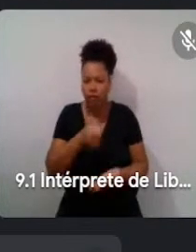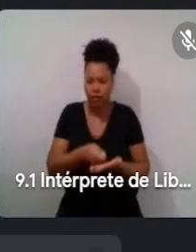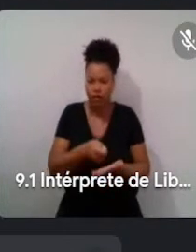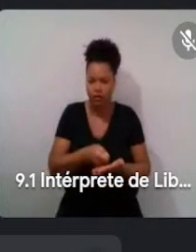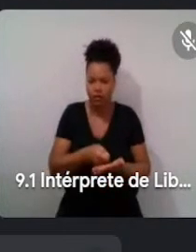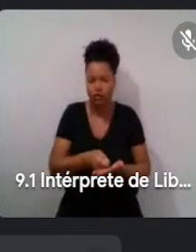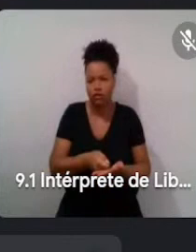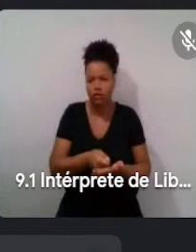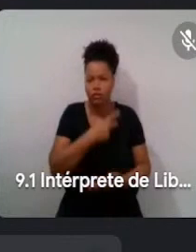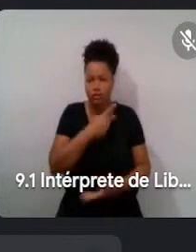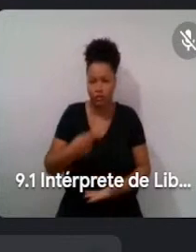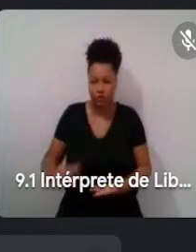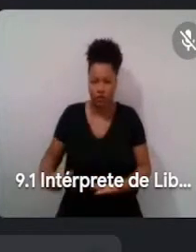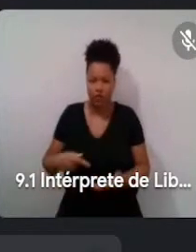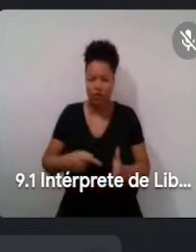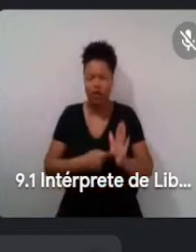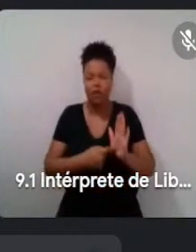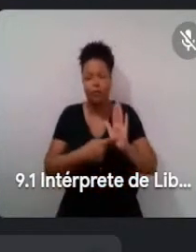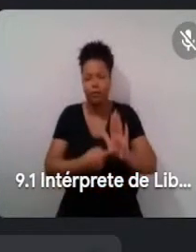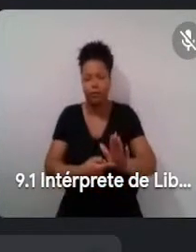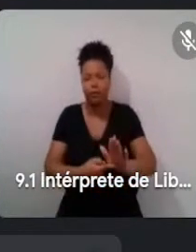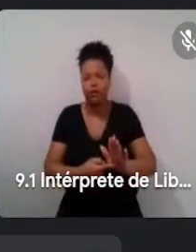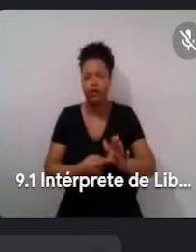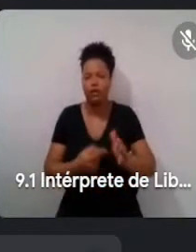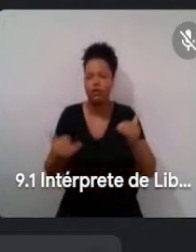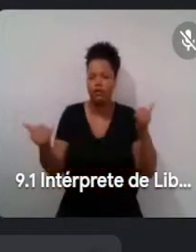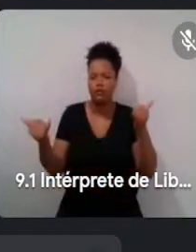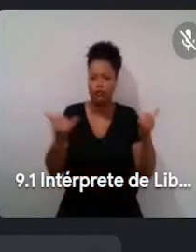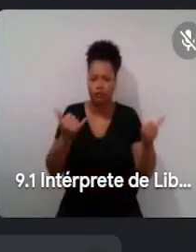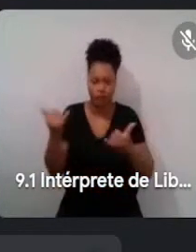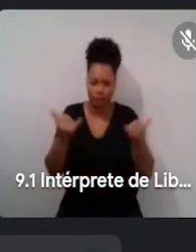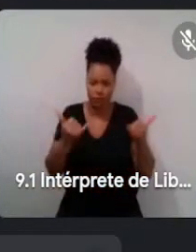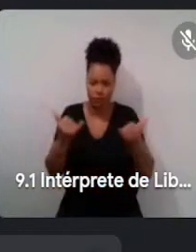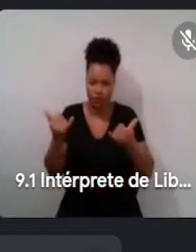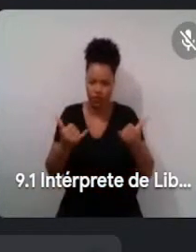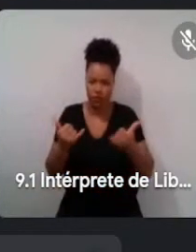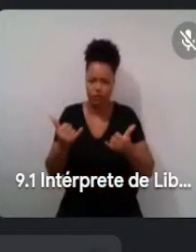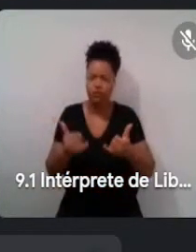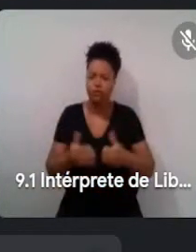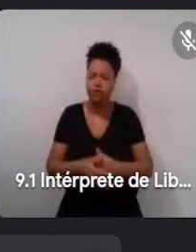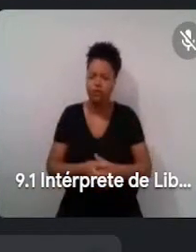fossem apontados aqui informações...